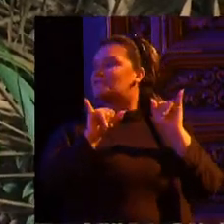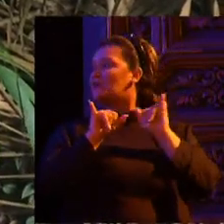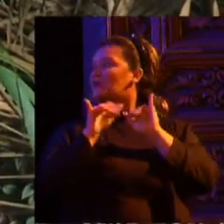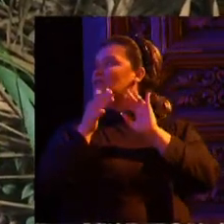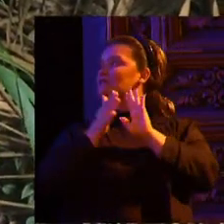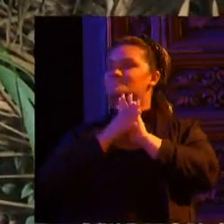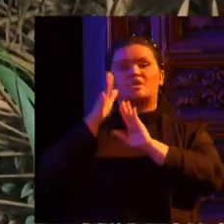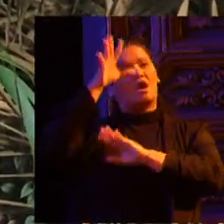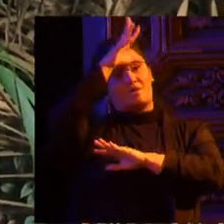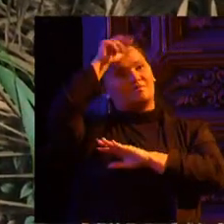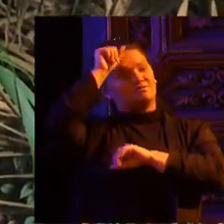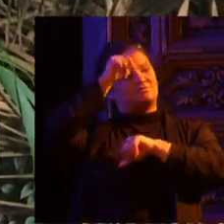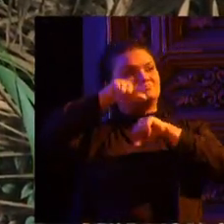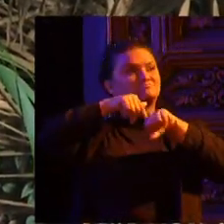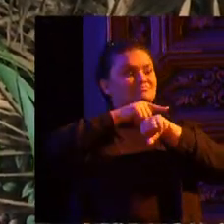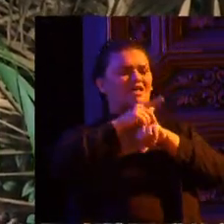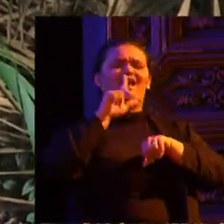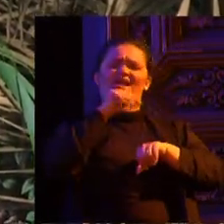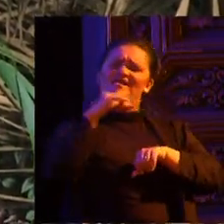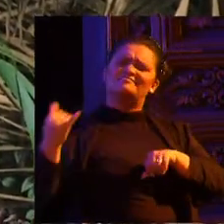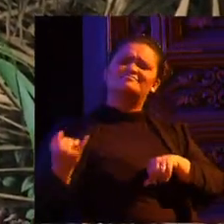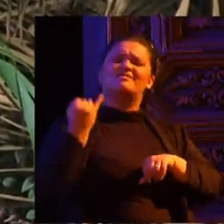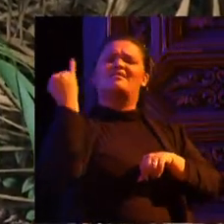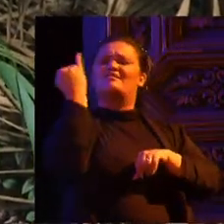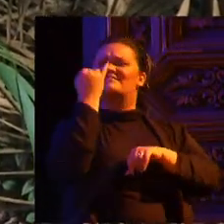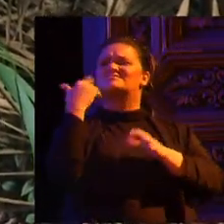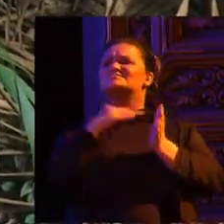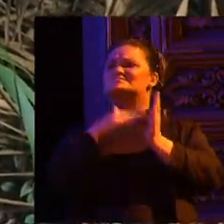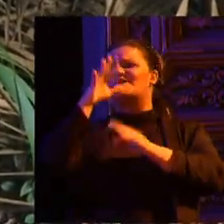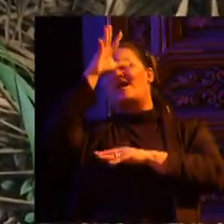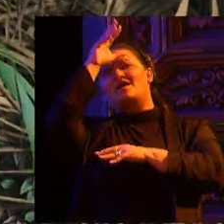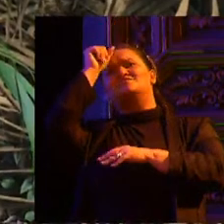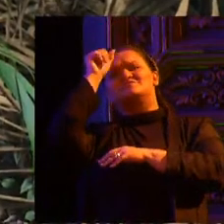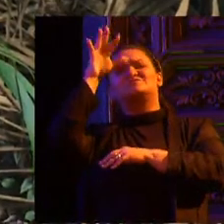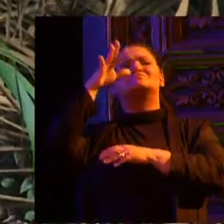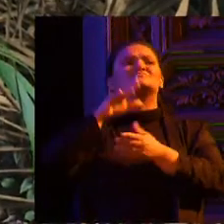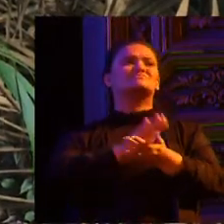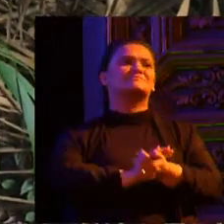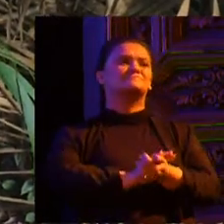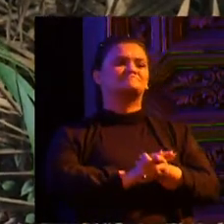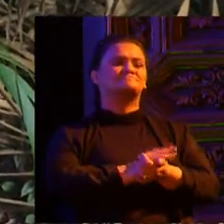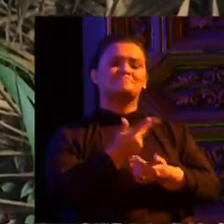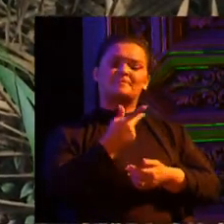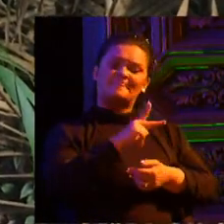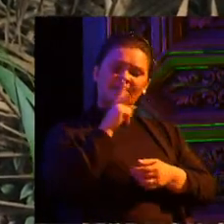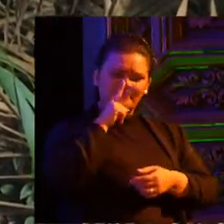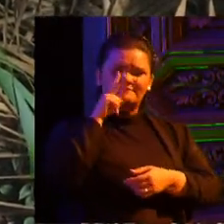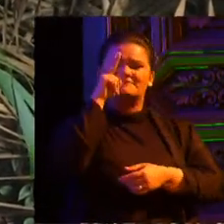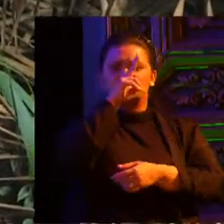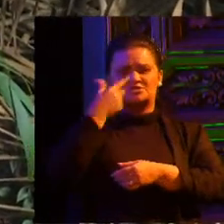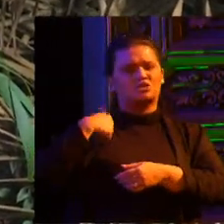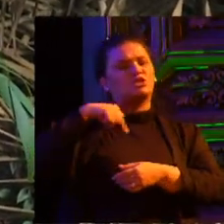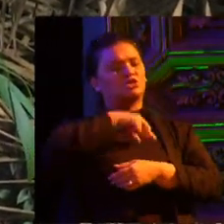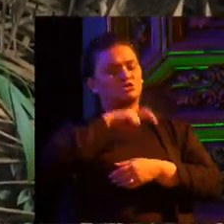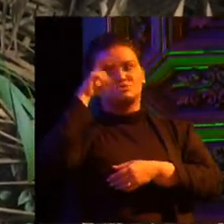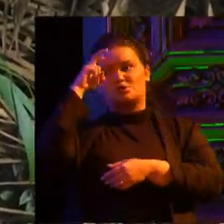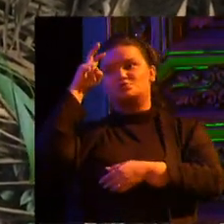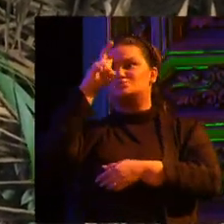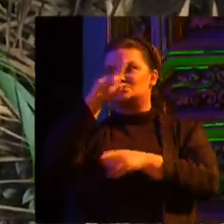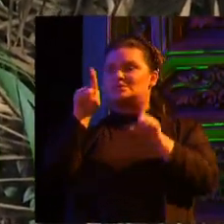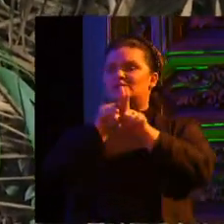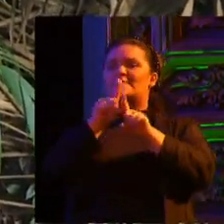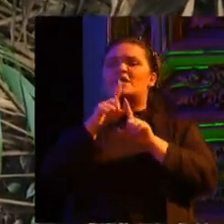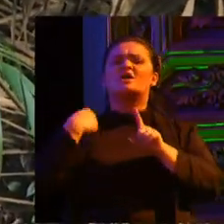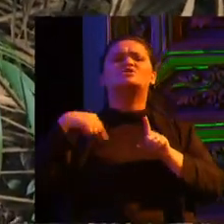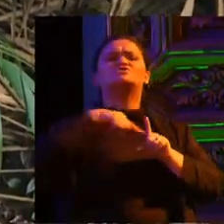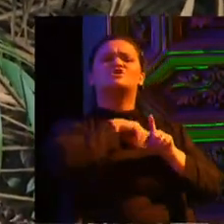é super importante para os artistas da Amazônia, para o fortalecimento da nossa cultura e da nossa identidade. E eu desejo